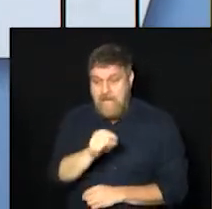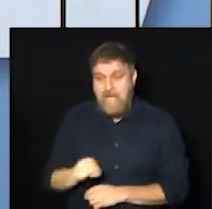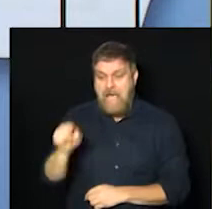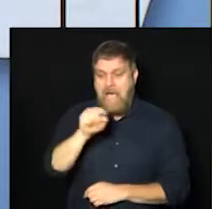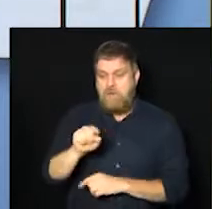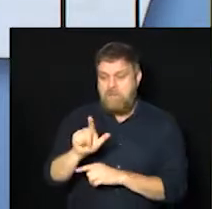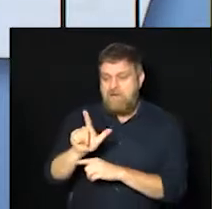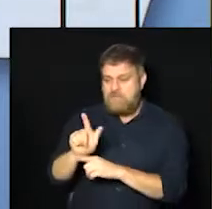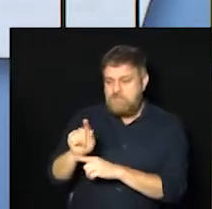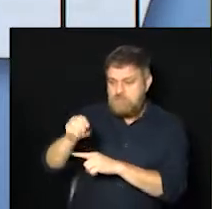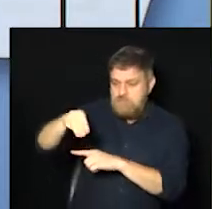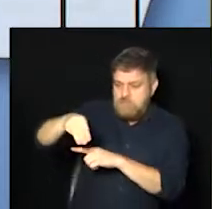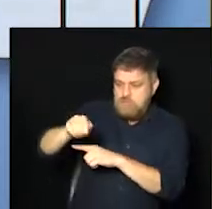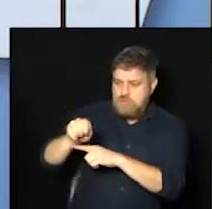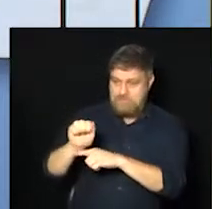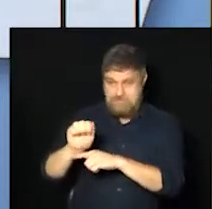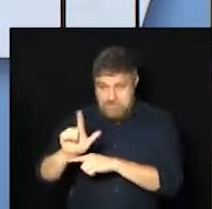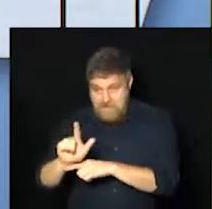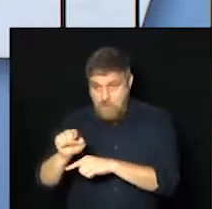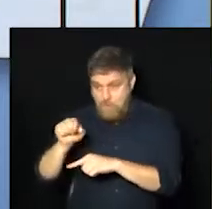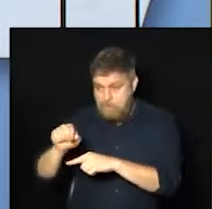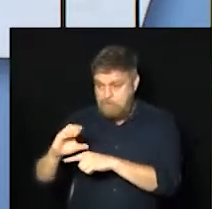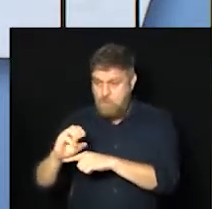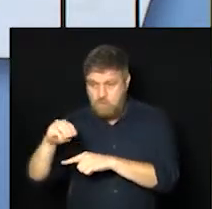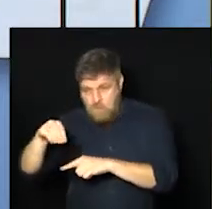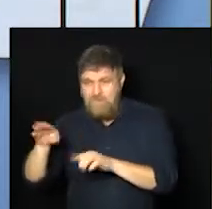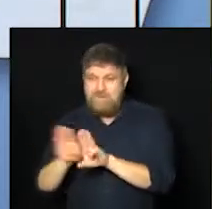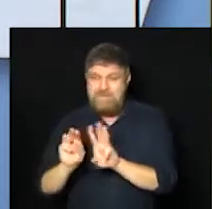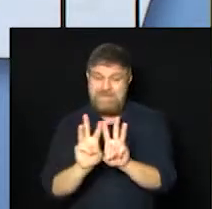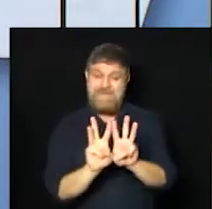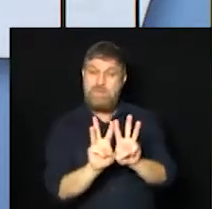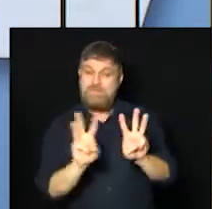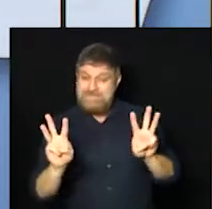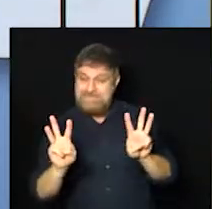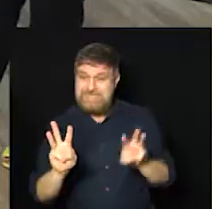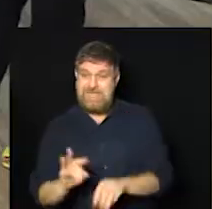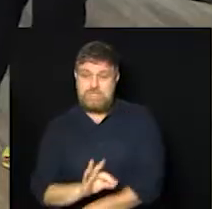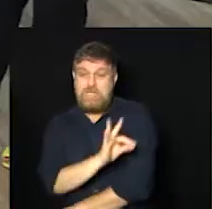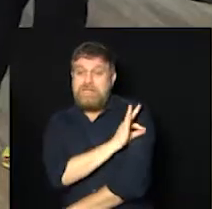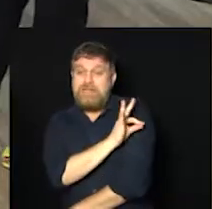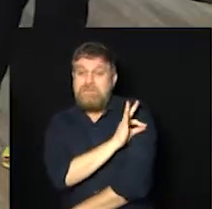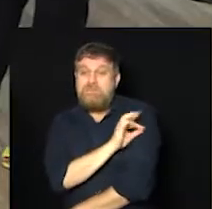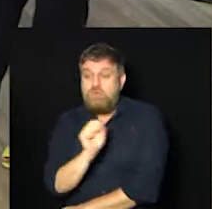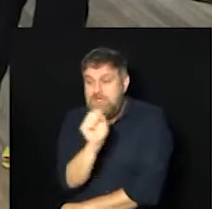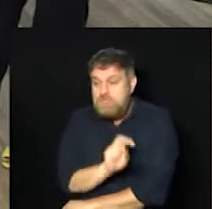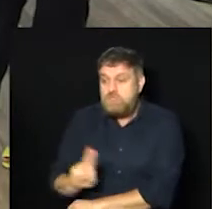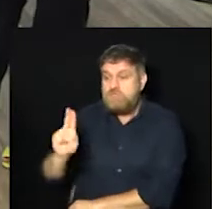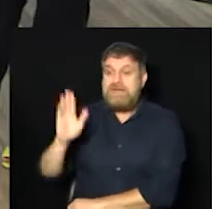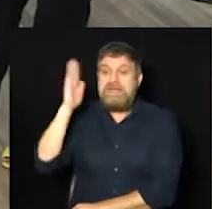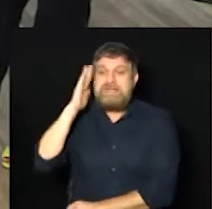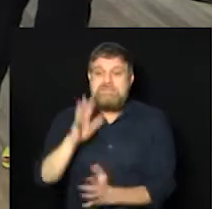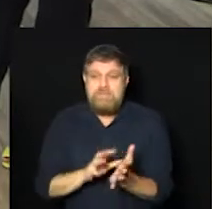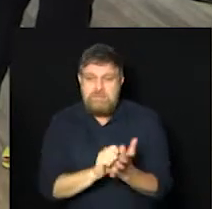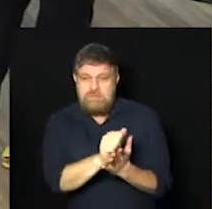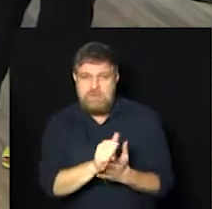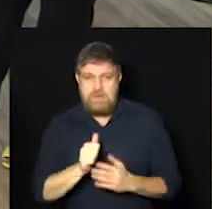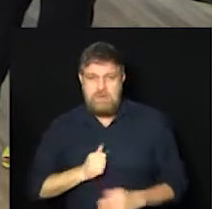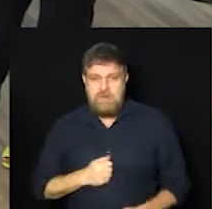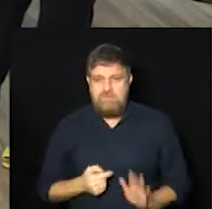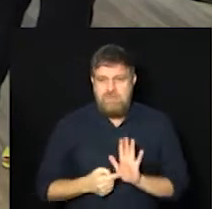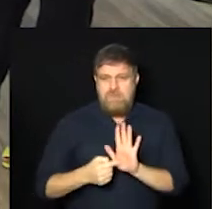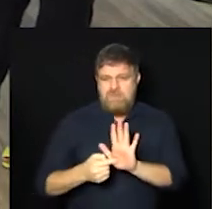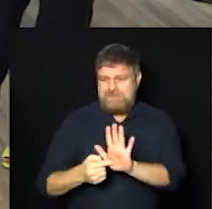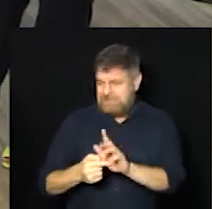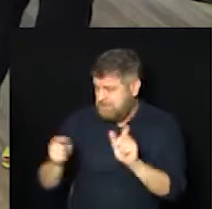mapadacultura@gmail.com, e também pode entrar no site da Prefeitura de Sumaré para saber como se cadastrar. Eu entrei aqui no site, Mina, vamos ver se a gente tem